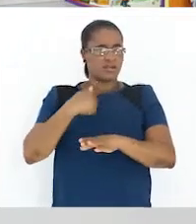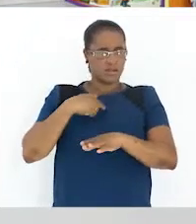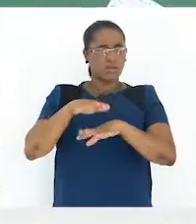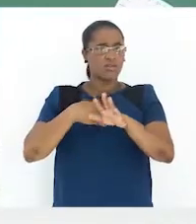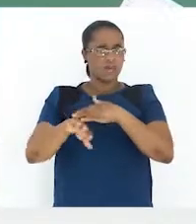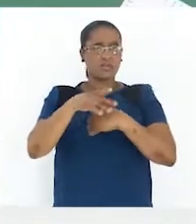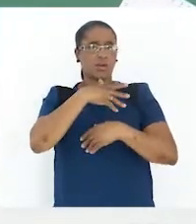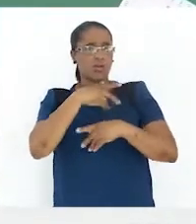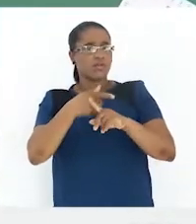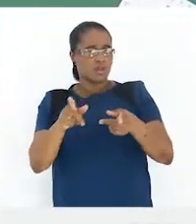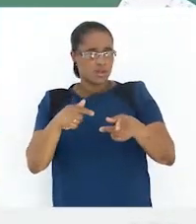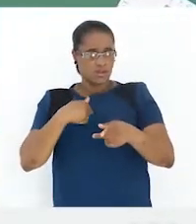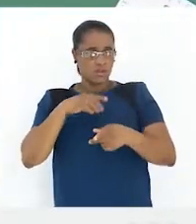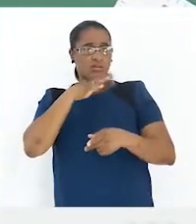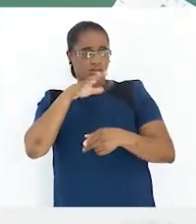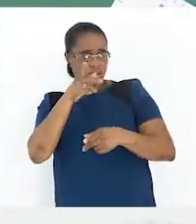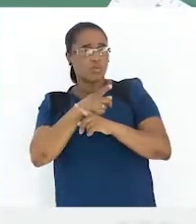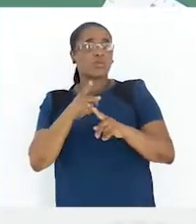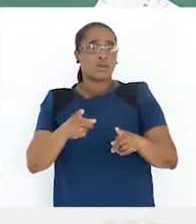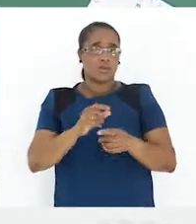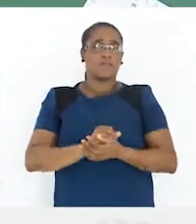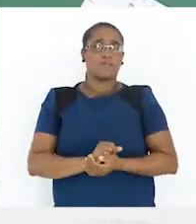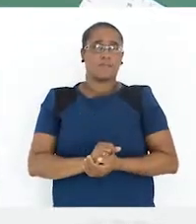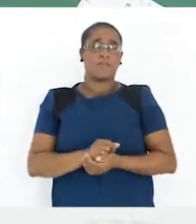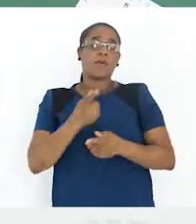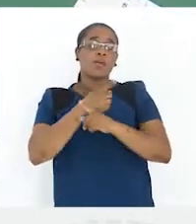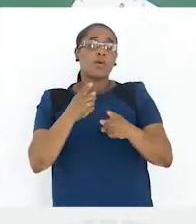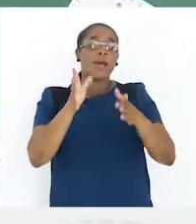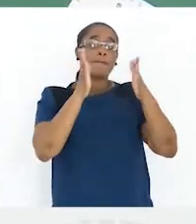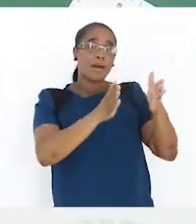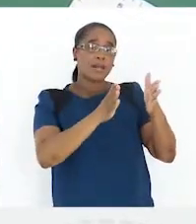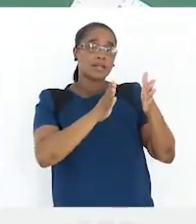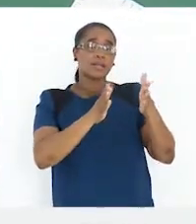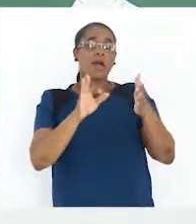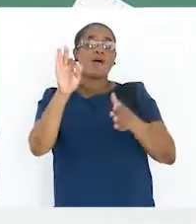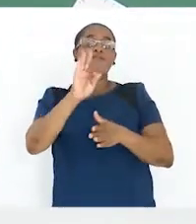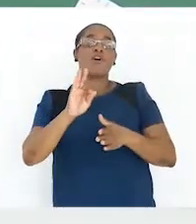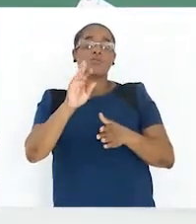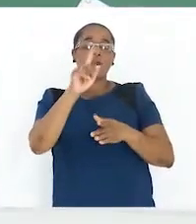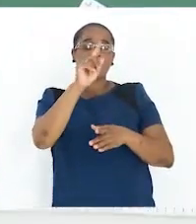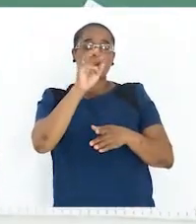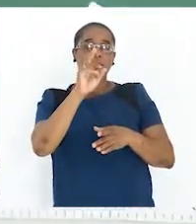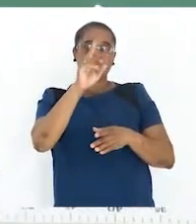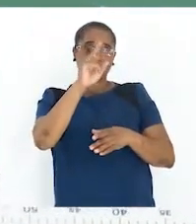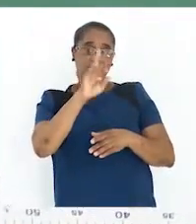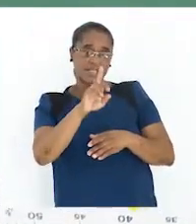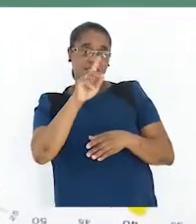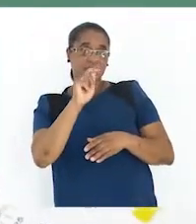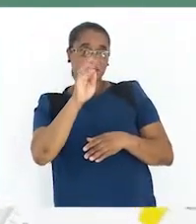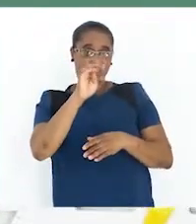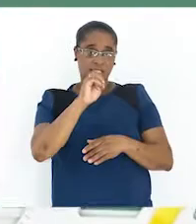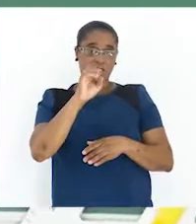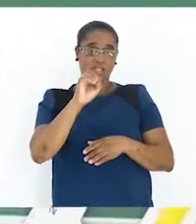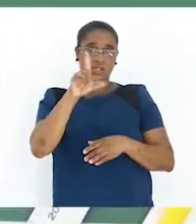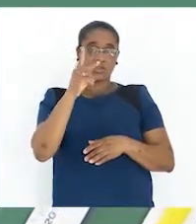diferente e vou dizer-vos o motivo. Porque a parte da fórmula resolvente que está debaixo da raiz